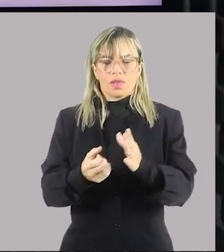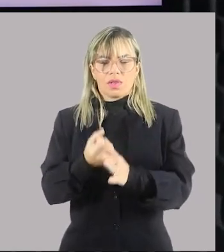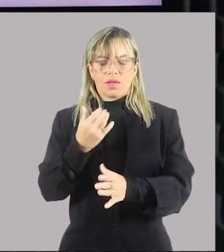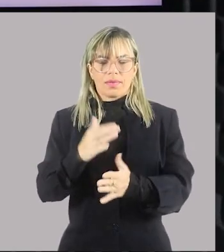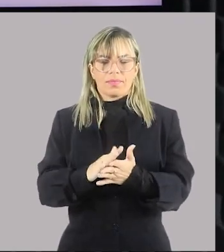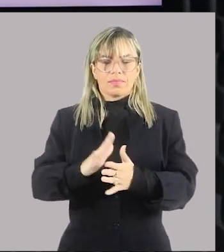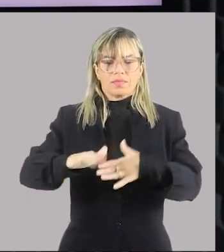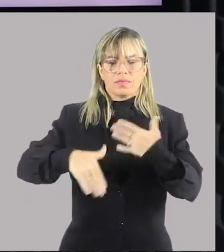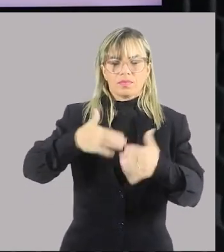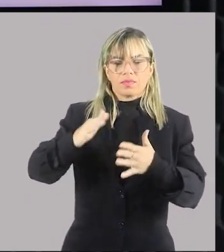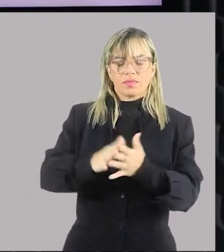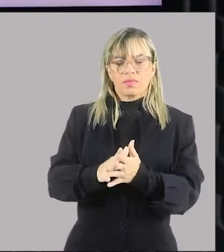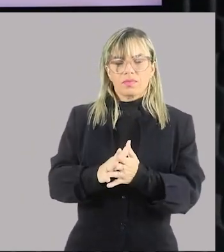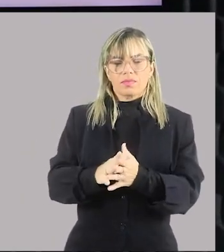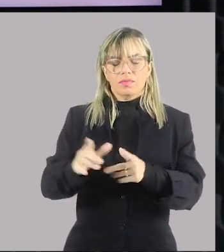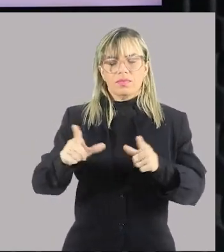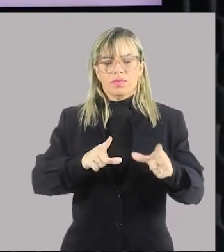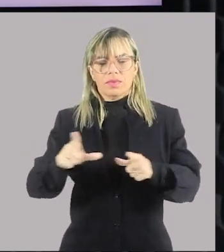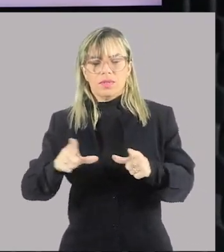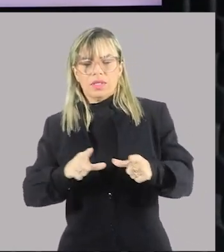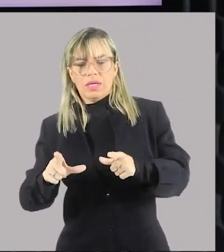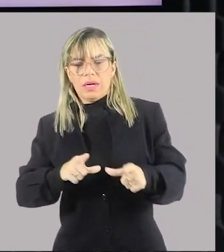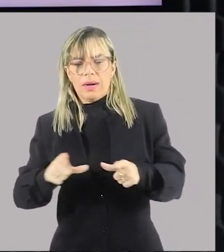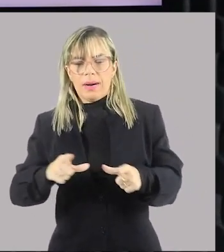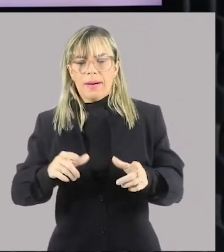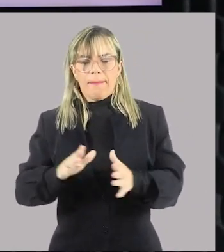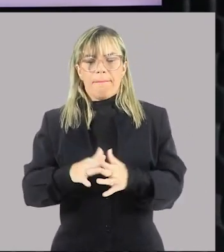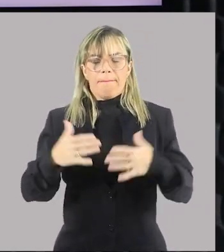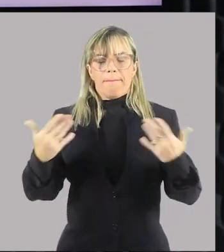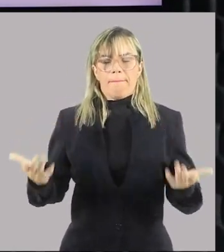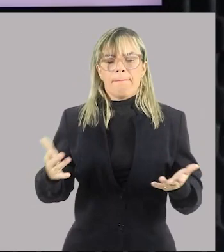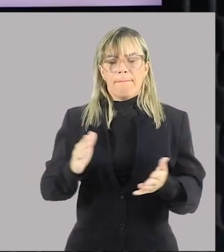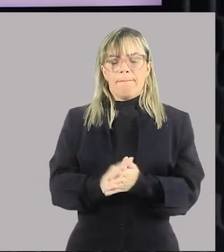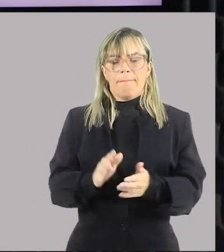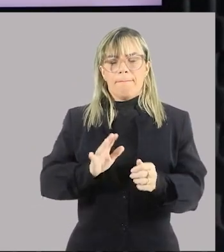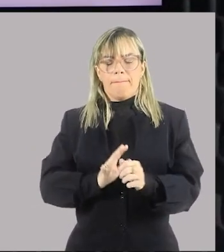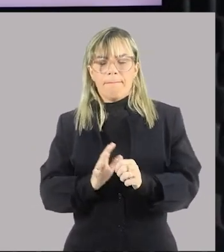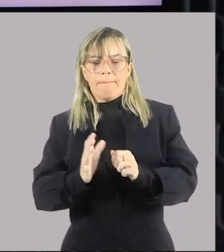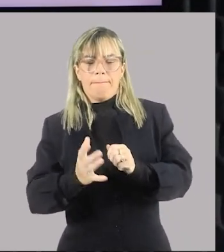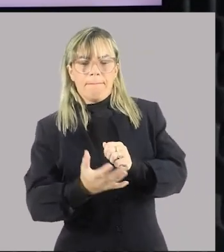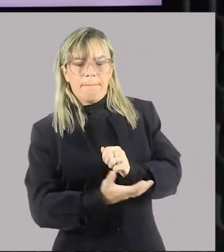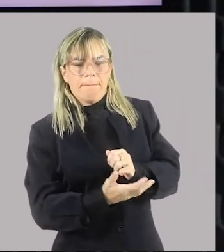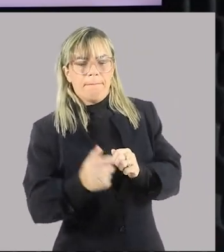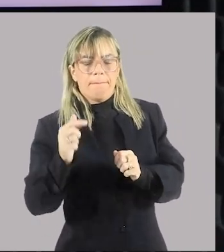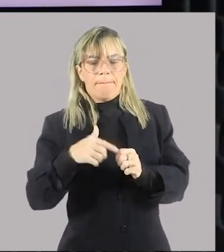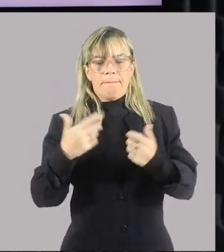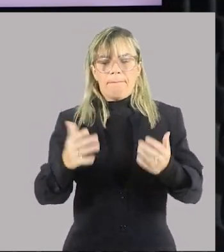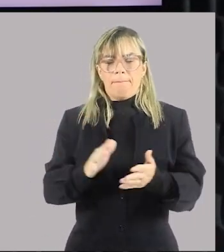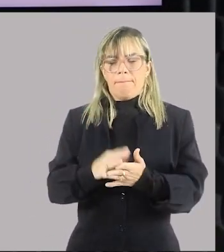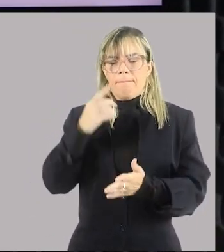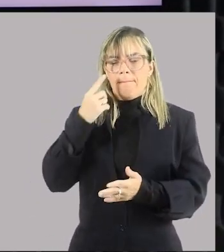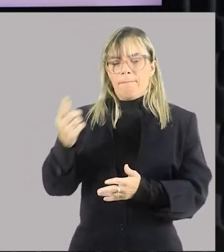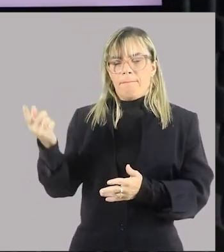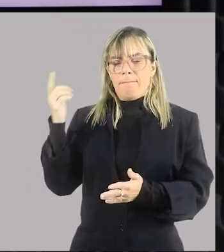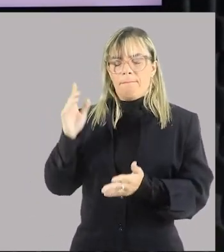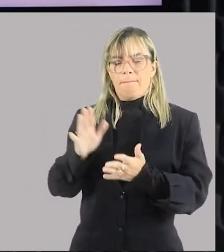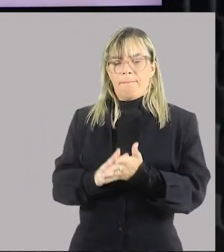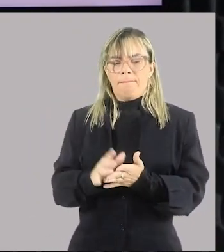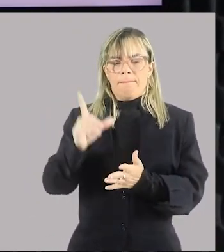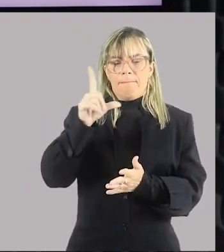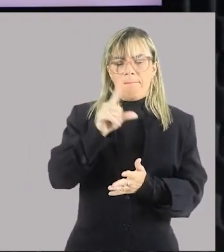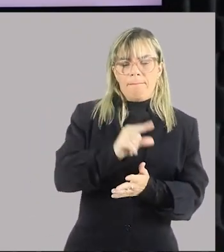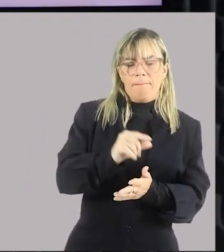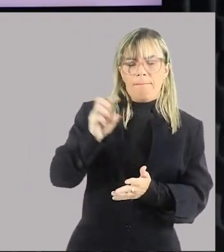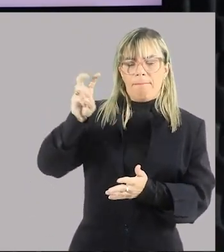isso que, infelizmente, isso foi uma questão mundial devido à pandemia, muitas pequenas e médias